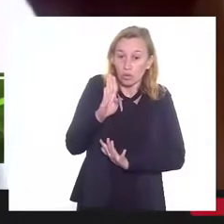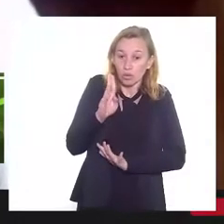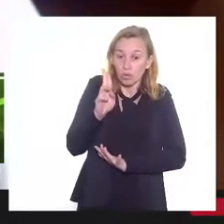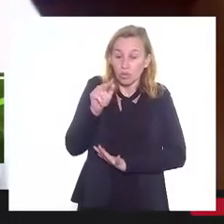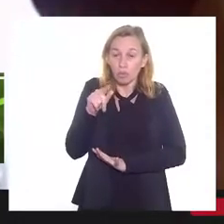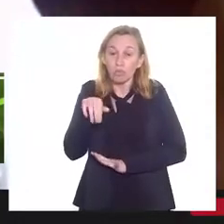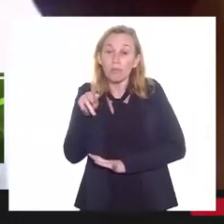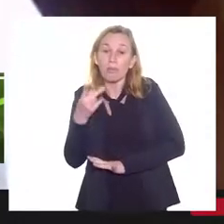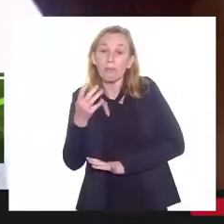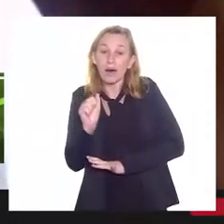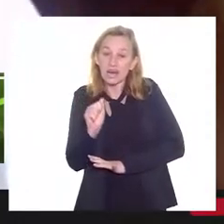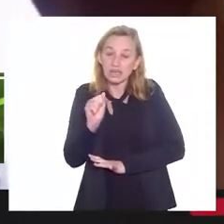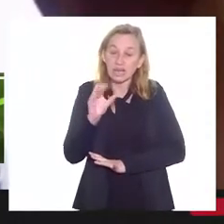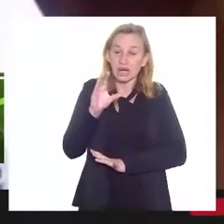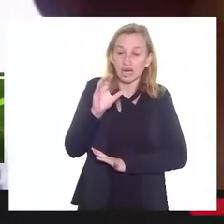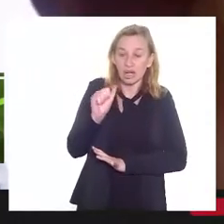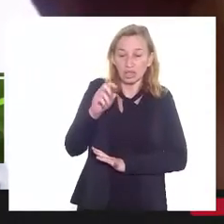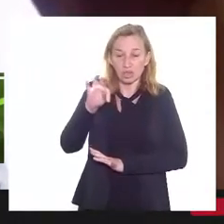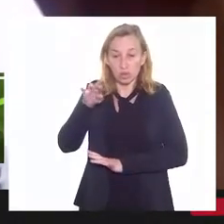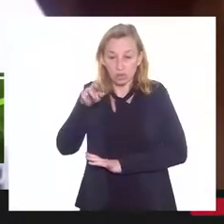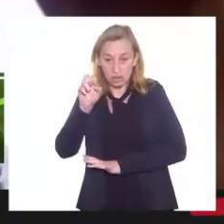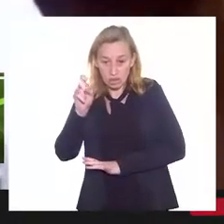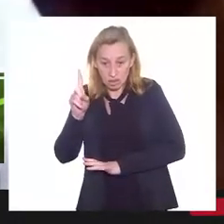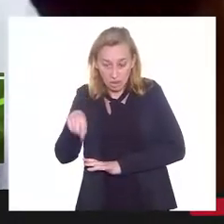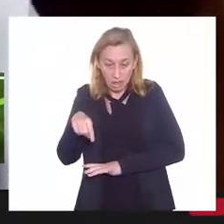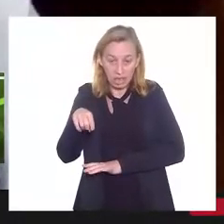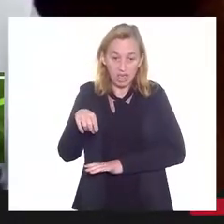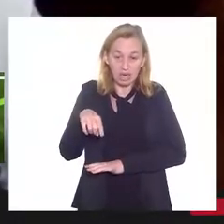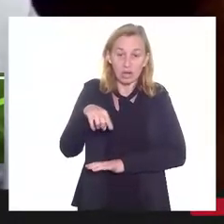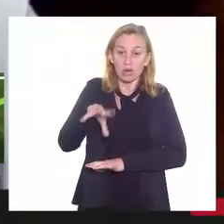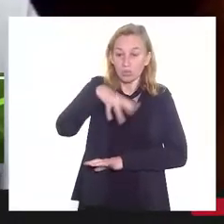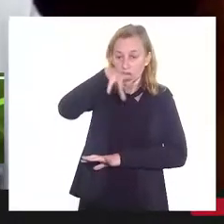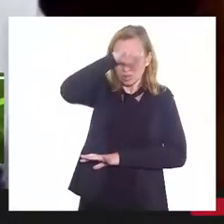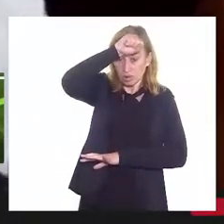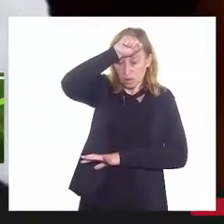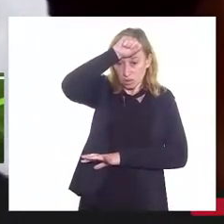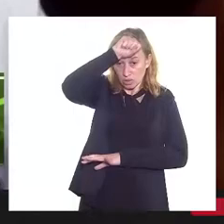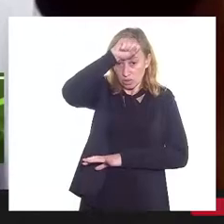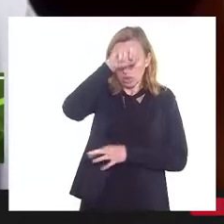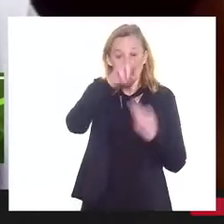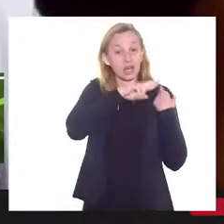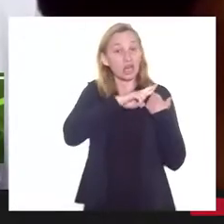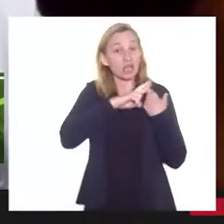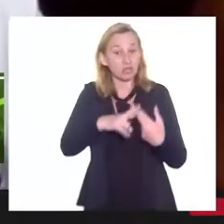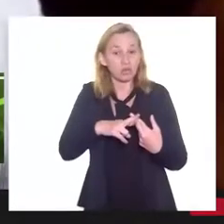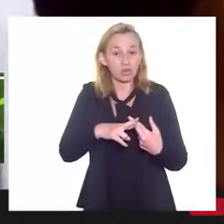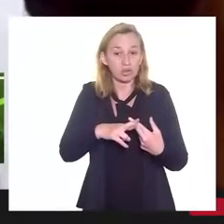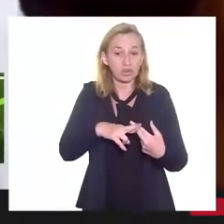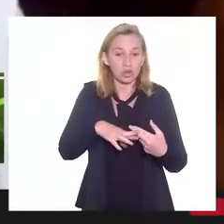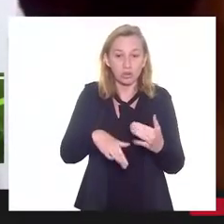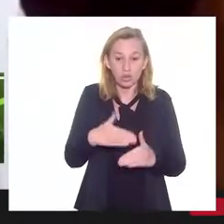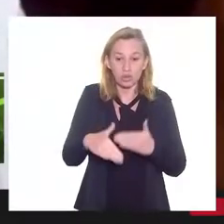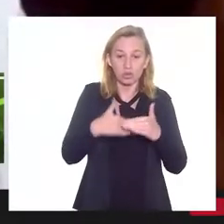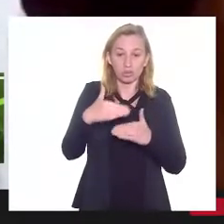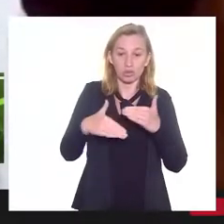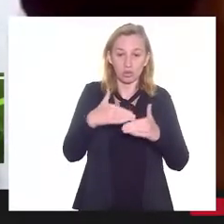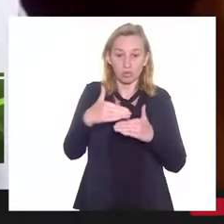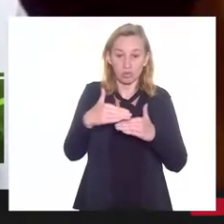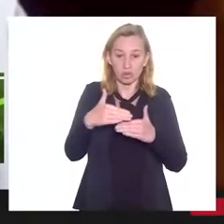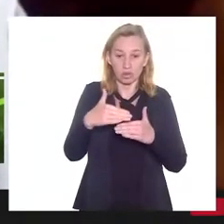candomblé como seitas demoníacas responsáveis pelo subdesenvolvimento do